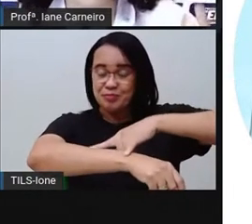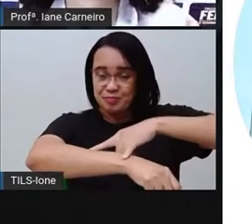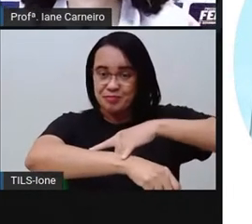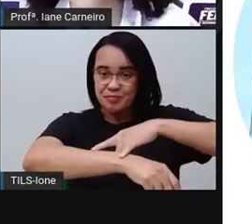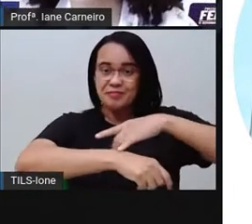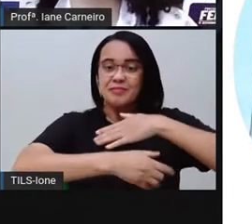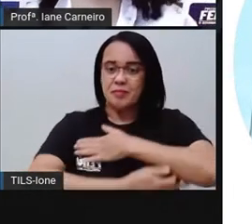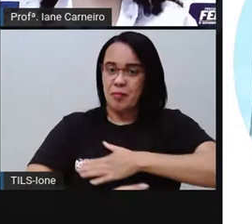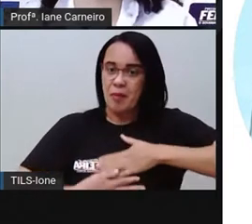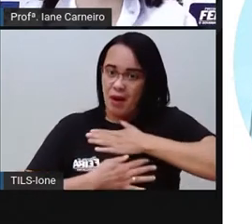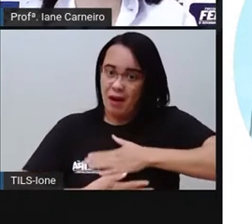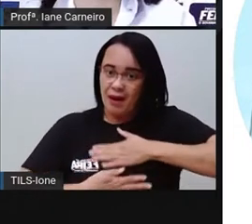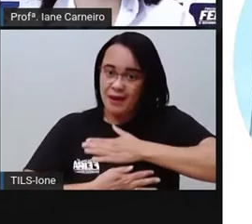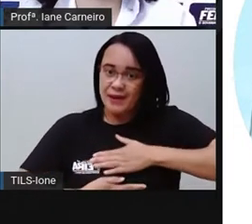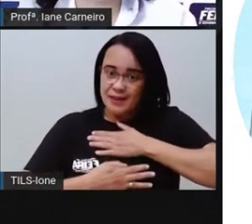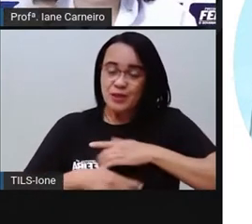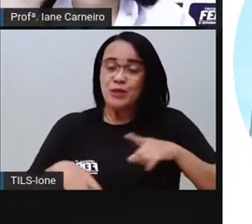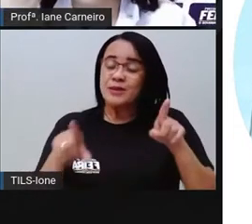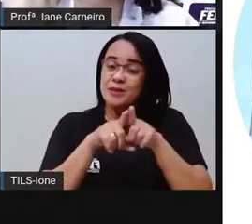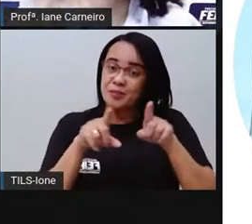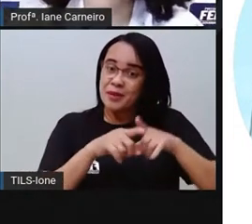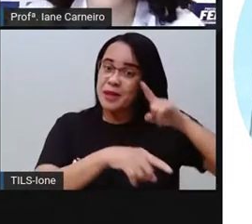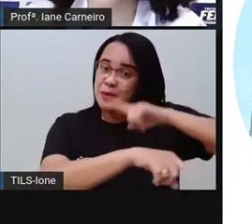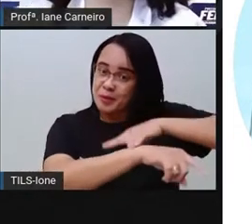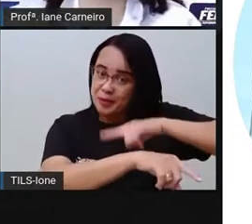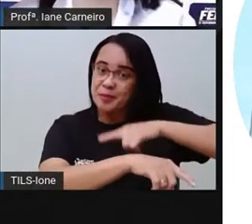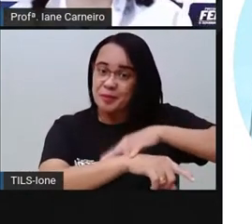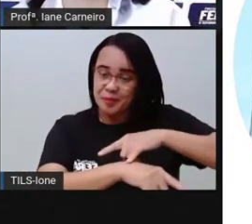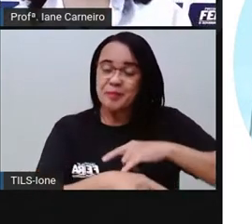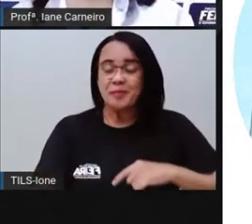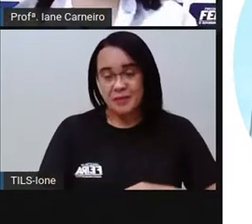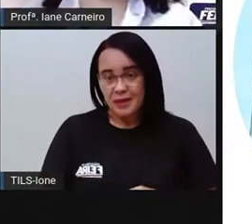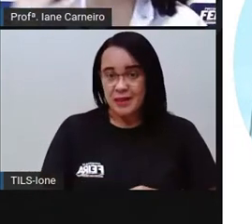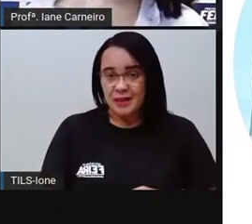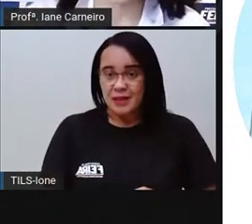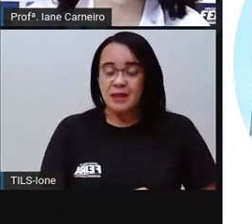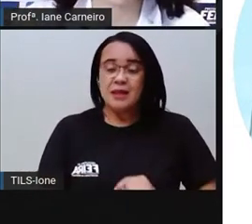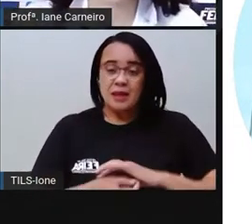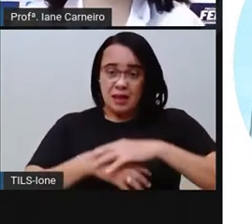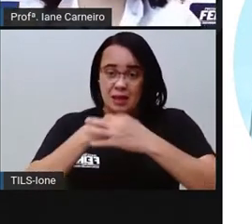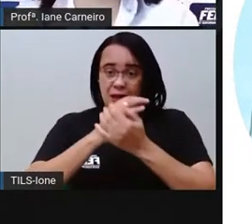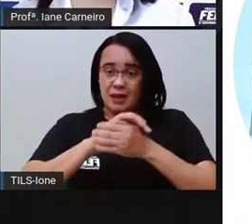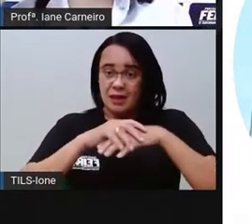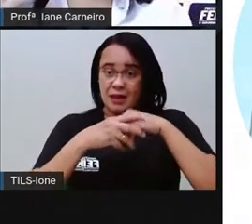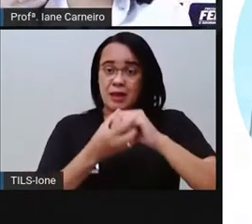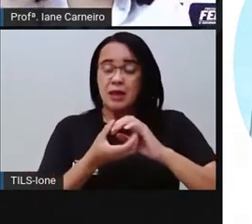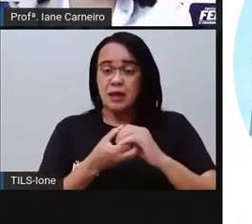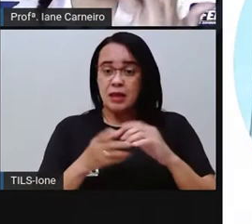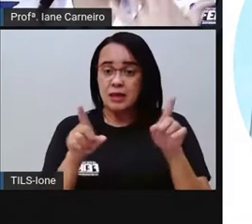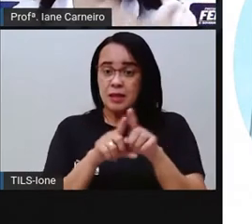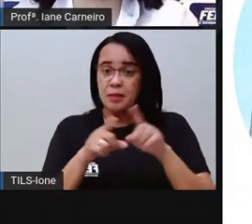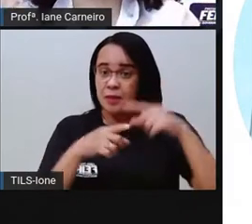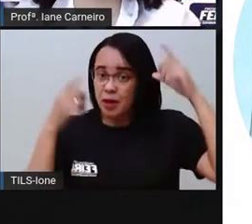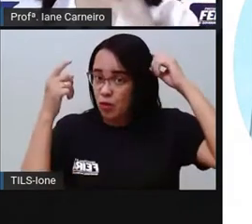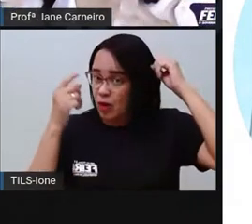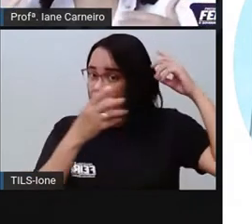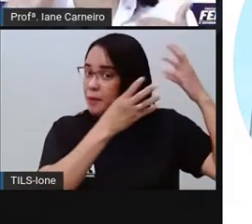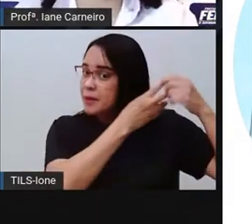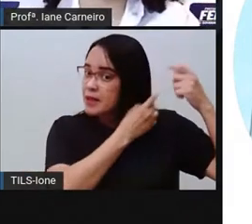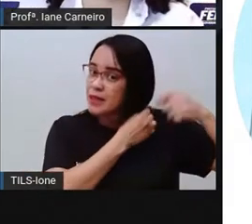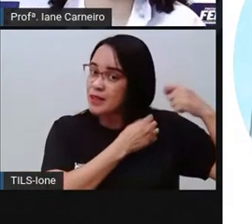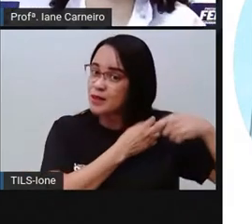nossa higienização do nosso corpo, né? Onde a gente toma banho, onde nós lavamos o cabelo, onde nós fazemos as